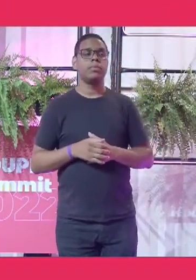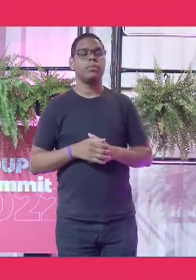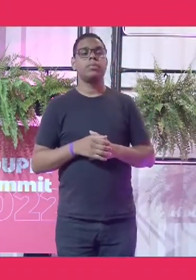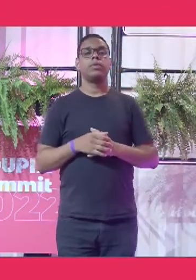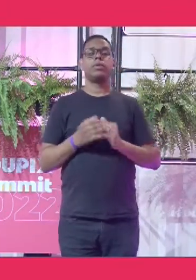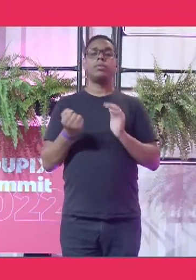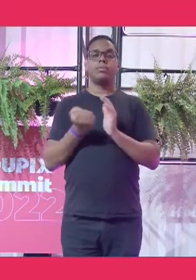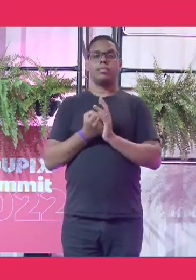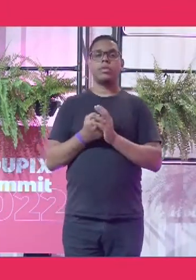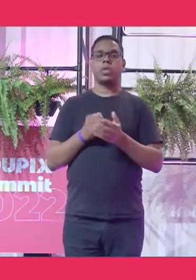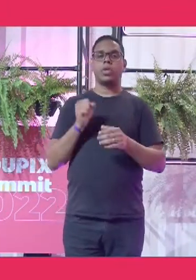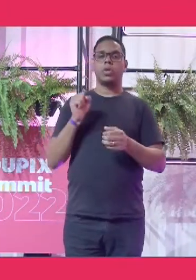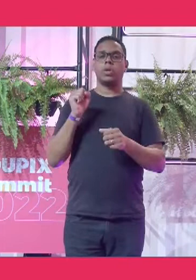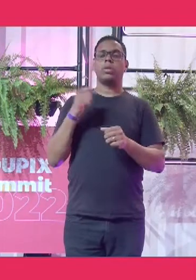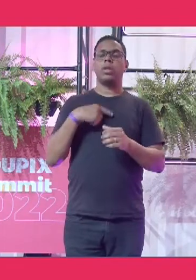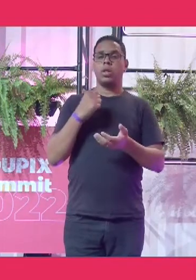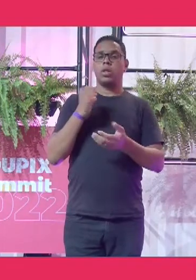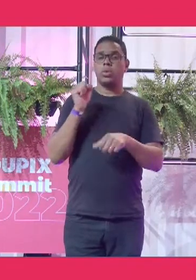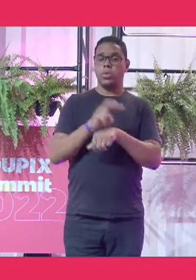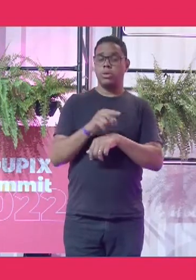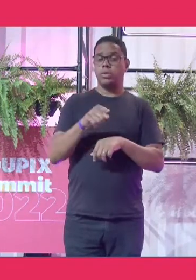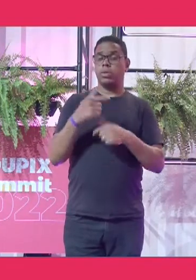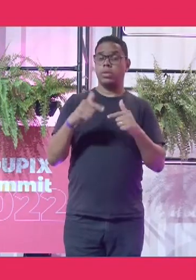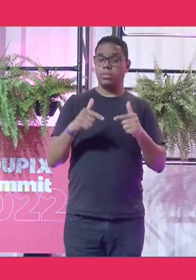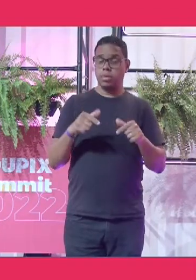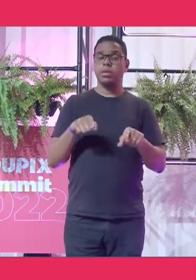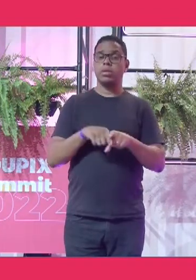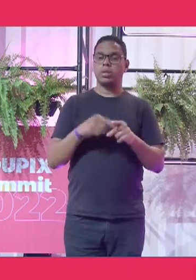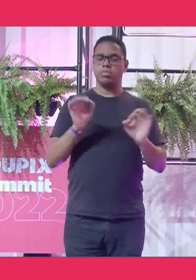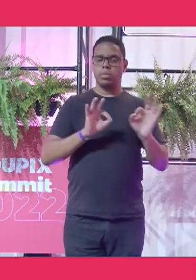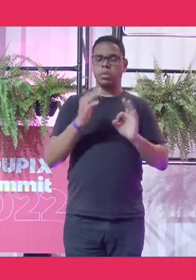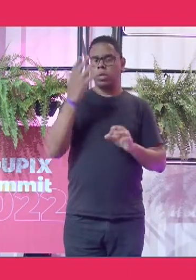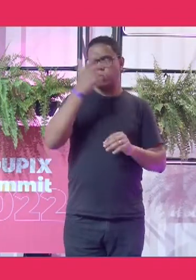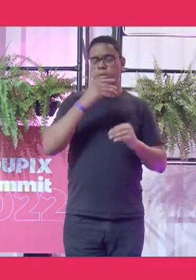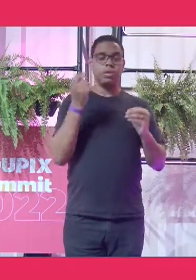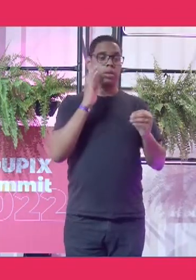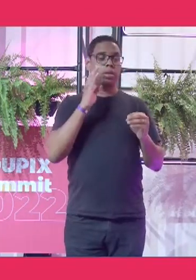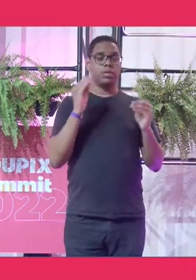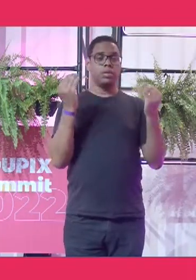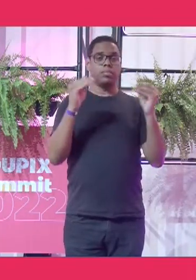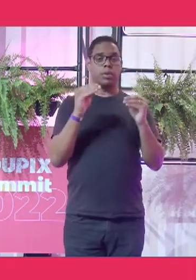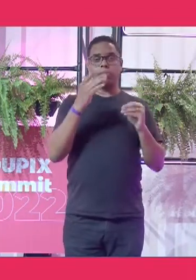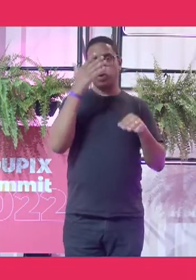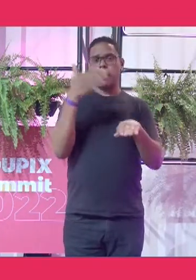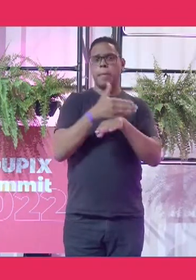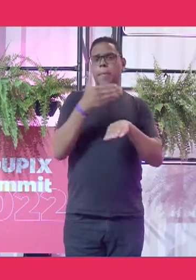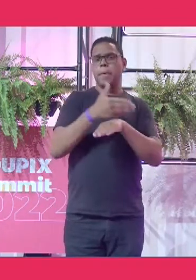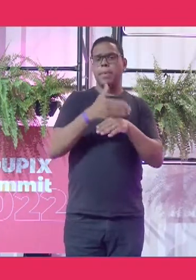te contratou para fazer o conteúdo, e aí você faz um negócio super legal, posta um negócio, não engaja